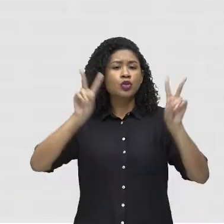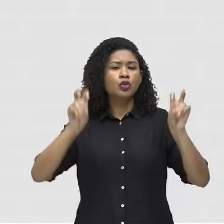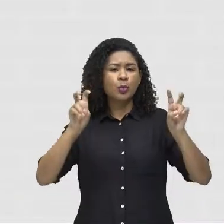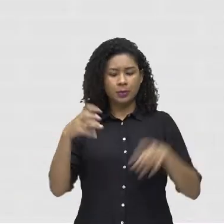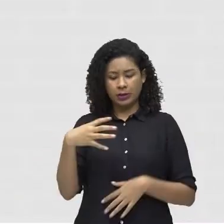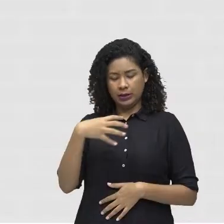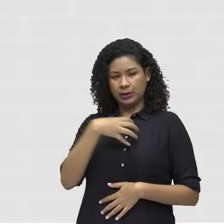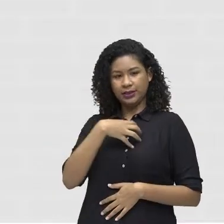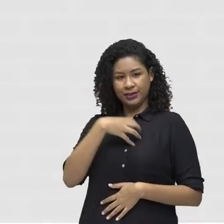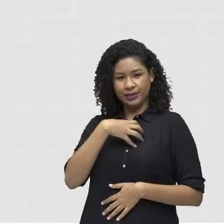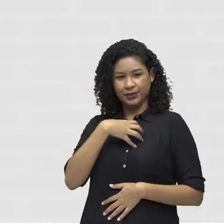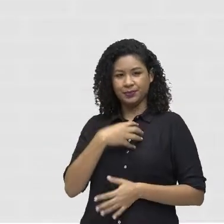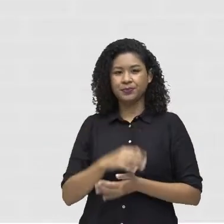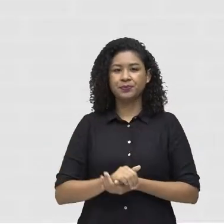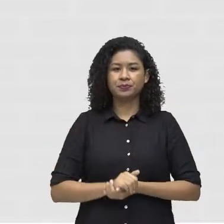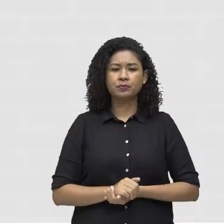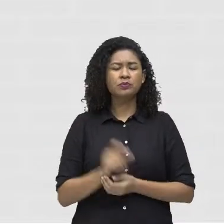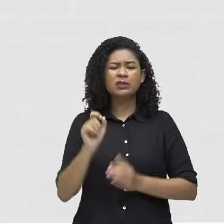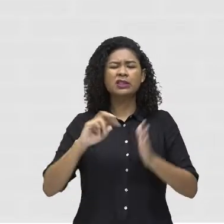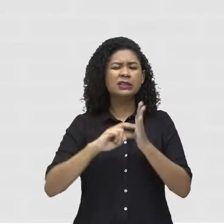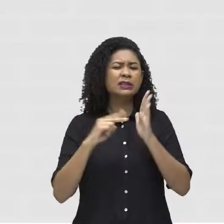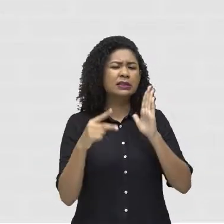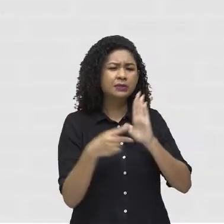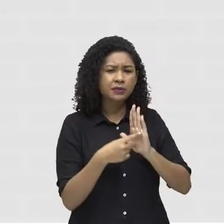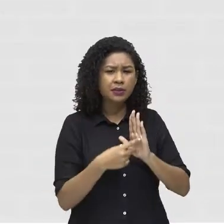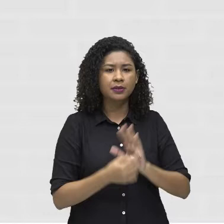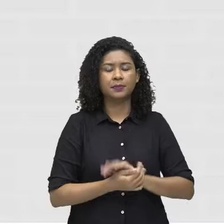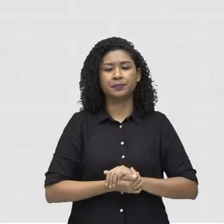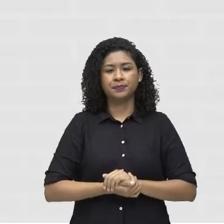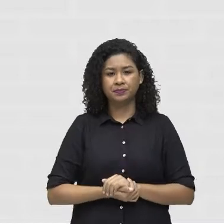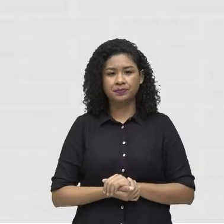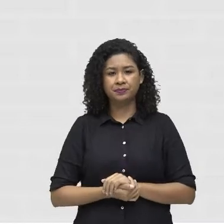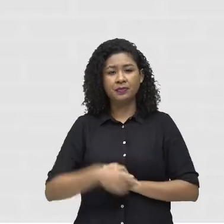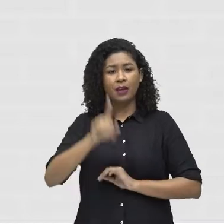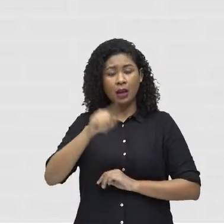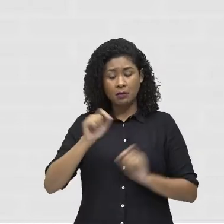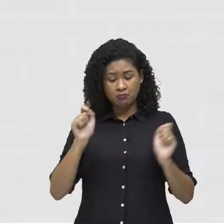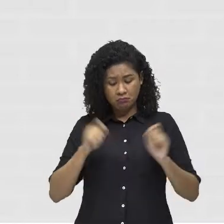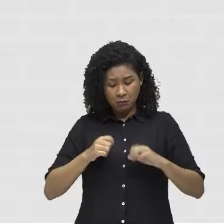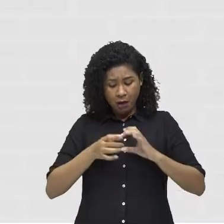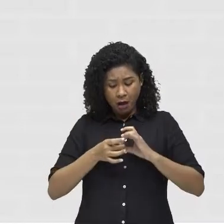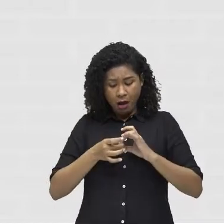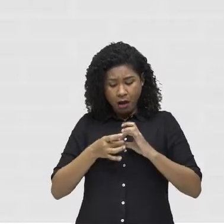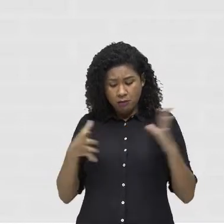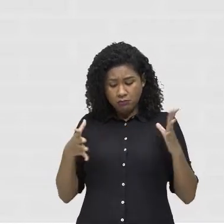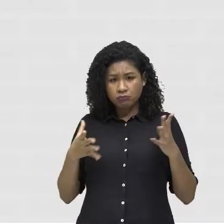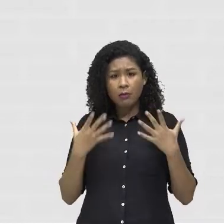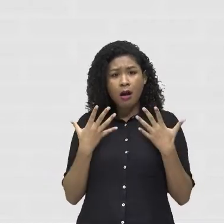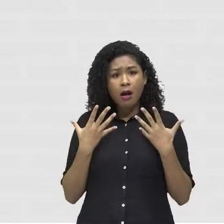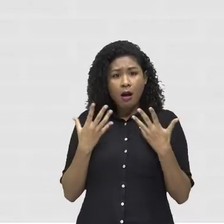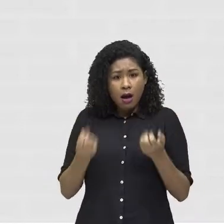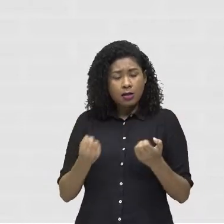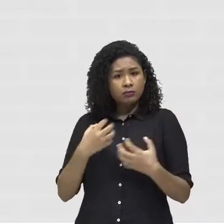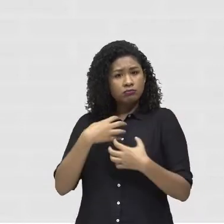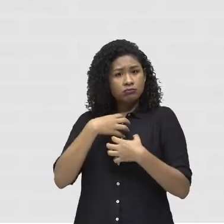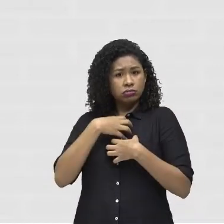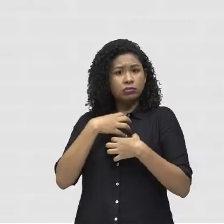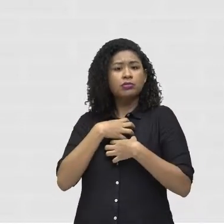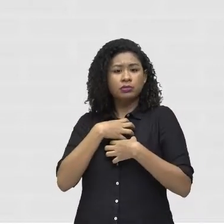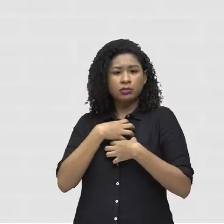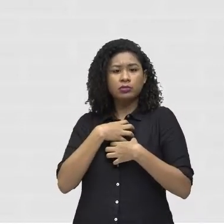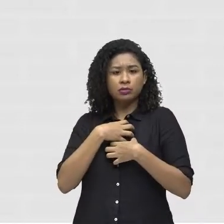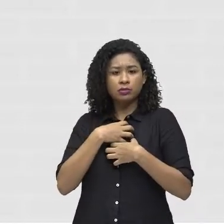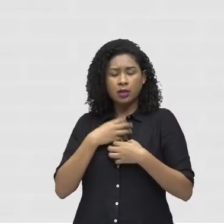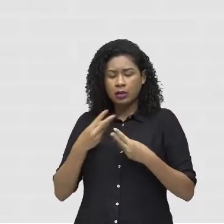é o sentir? Permitir-se sentir o que você está sentindo. Se conectar com as